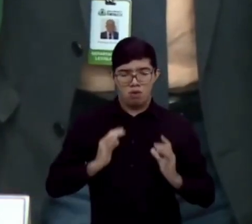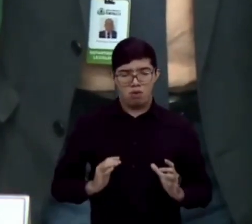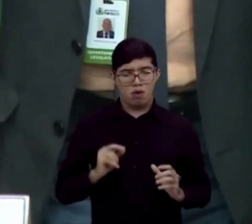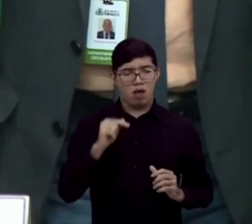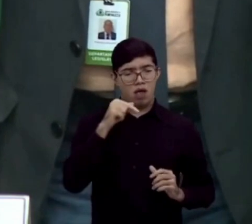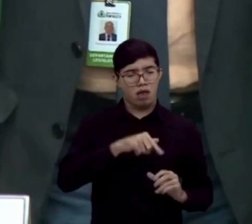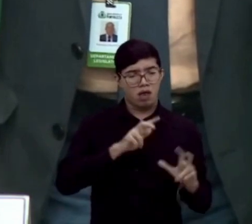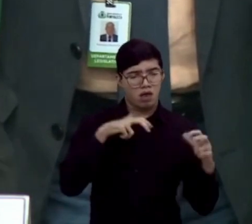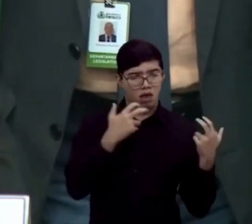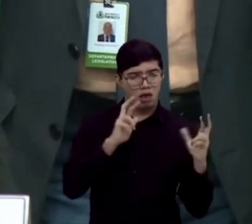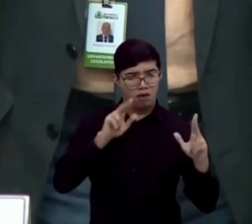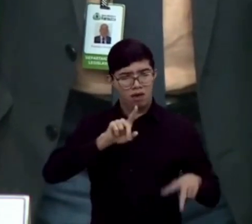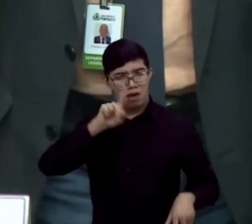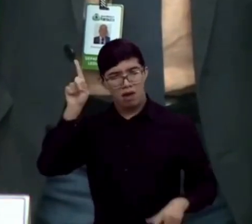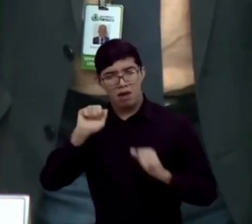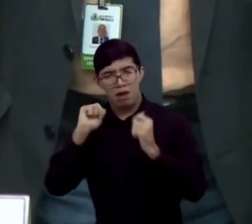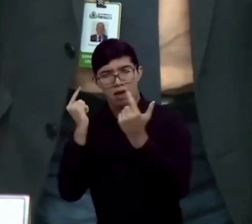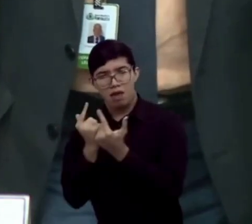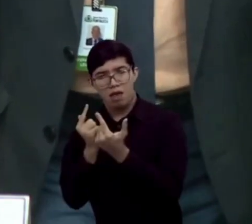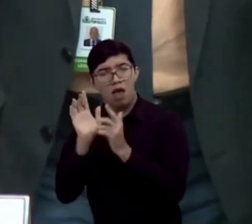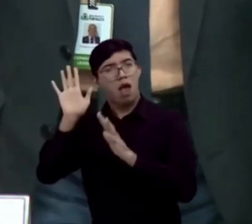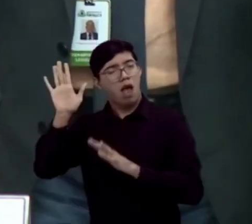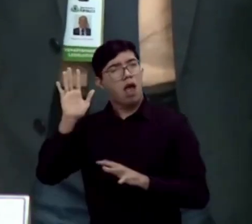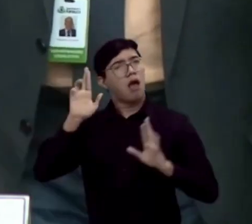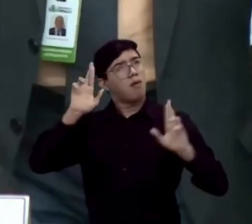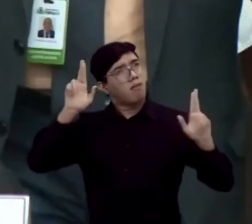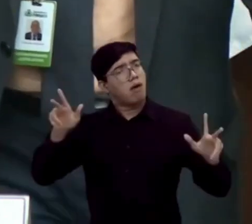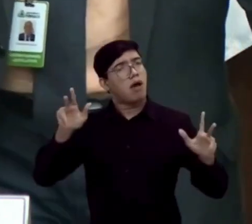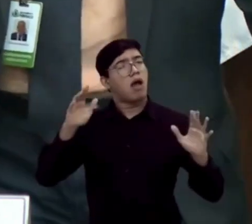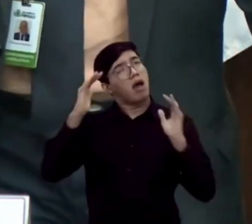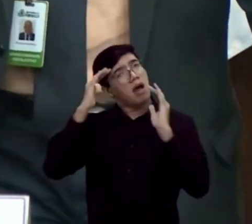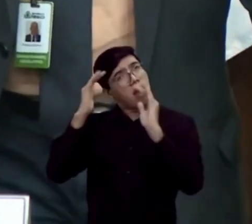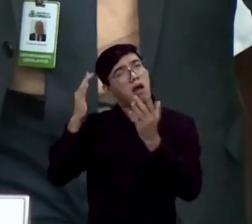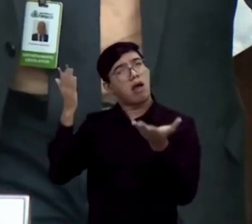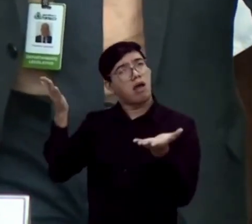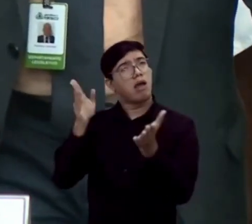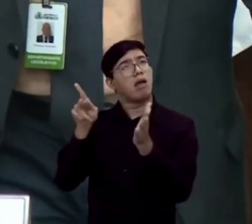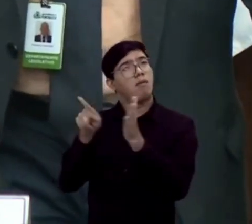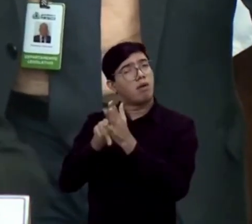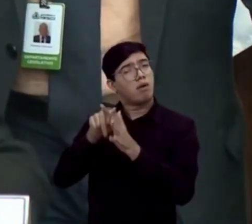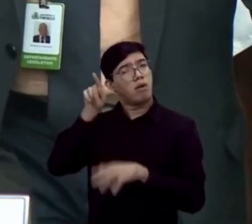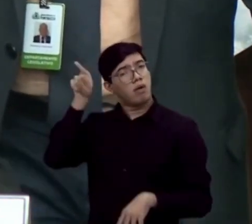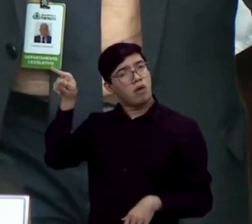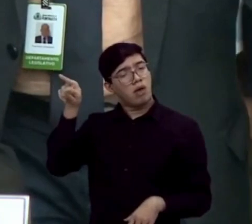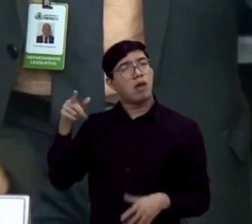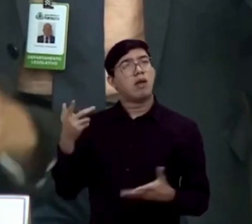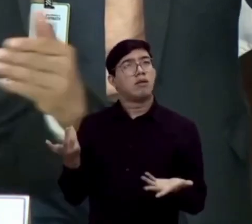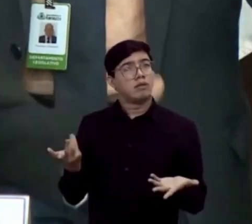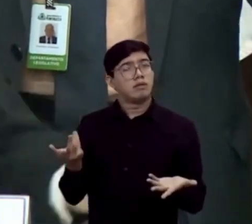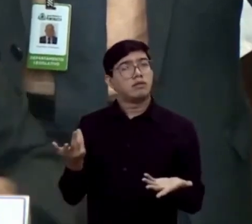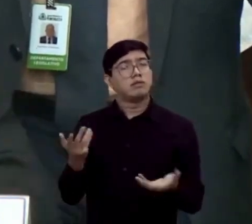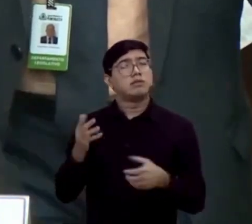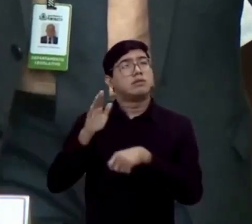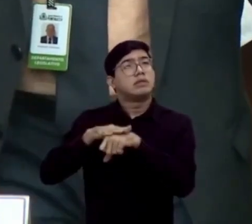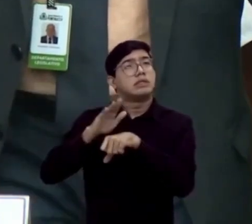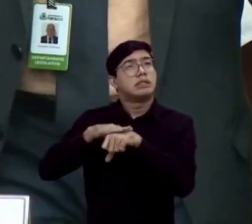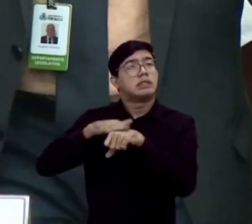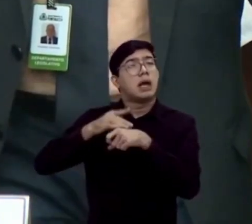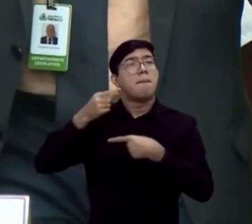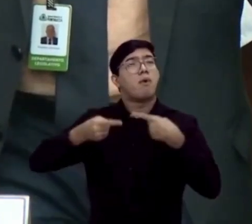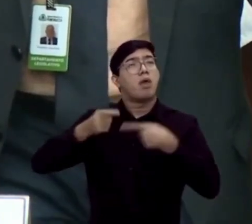respeitar, porque ela está no outro governo, defendendo outros interesses até. O Rosendo também, outros